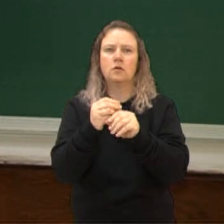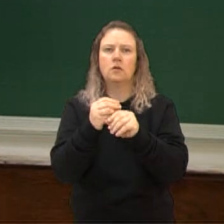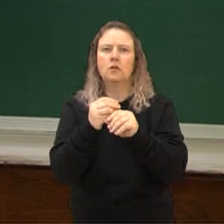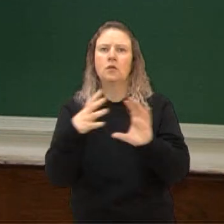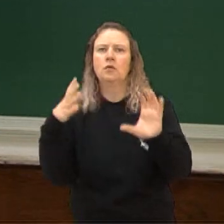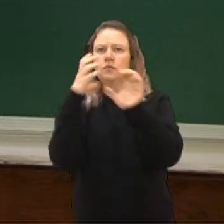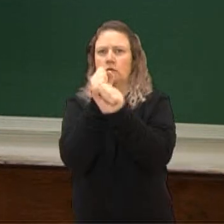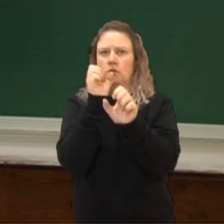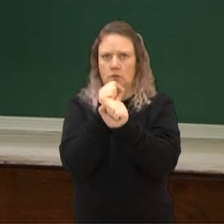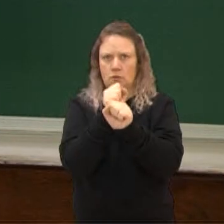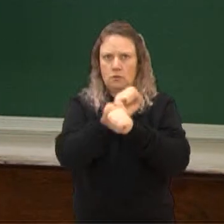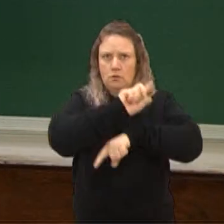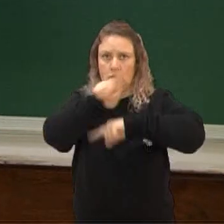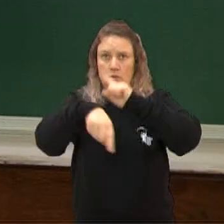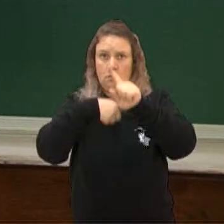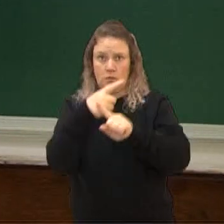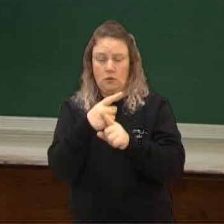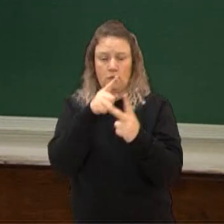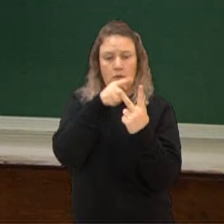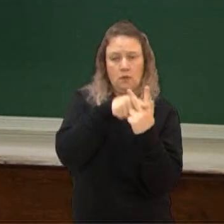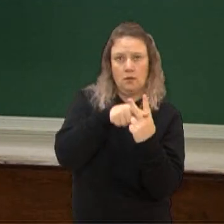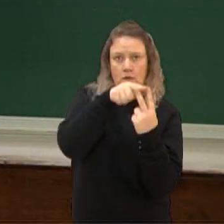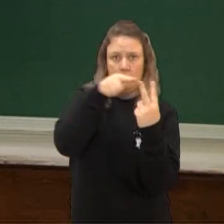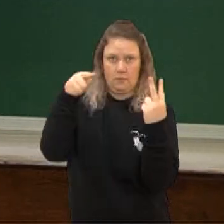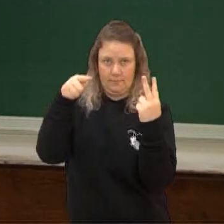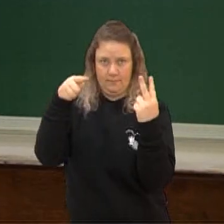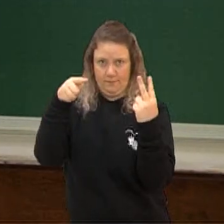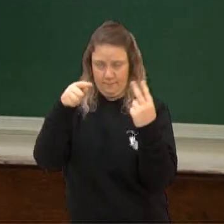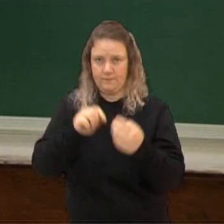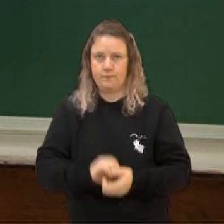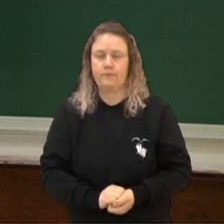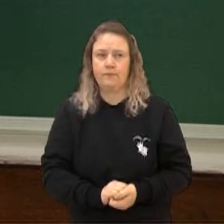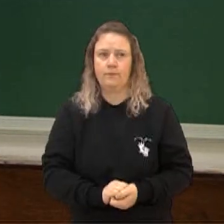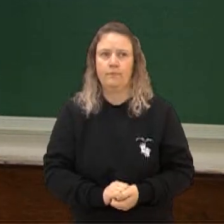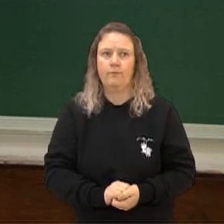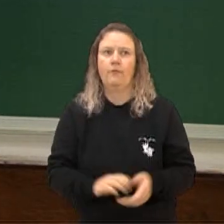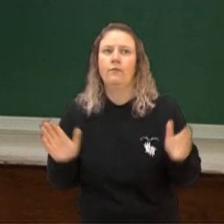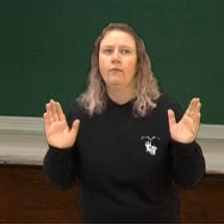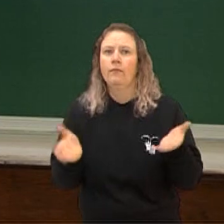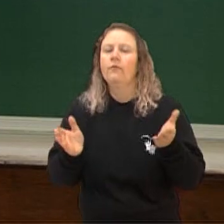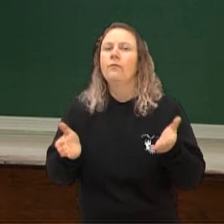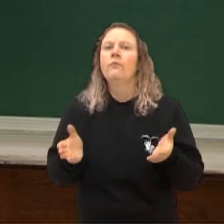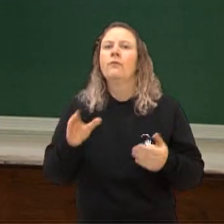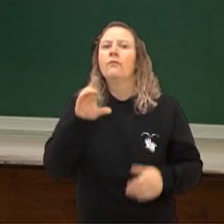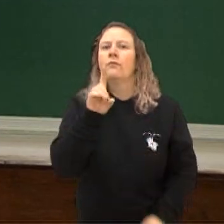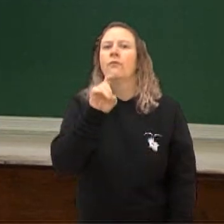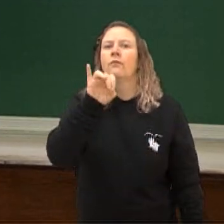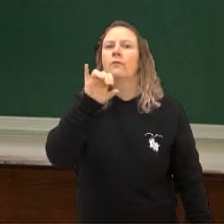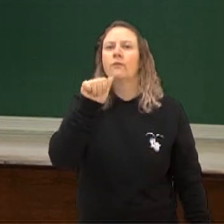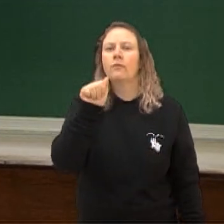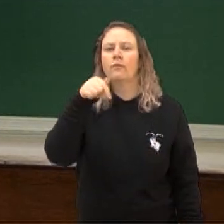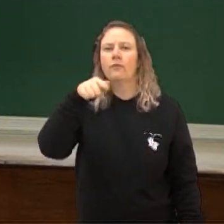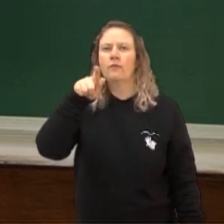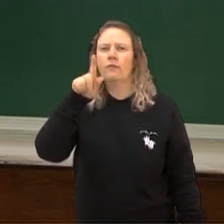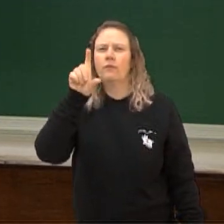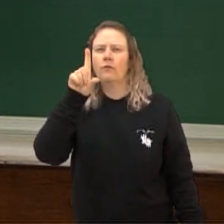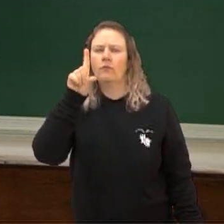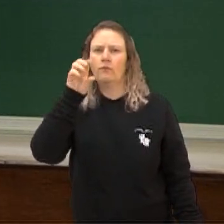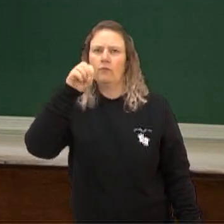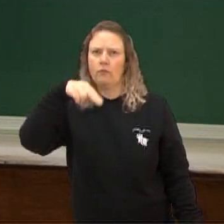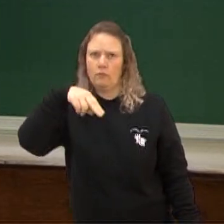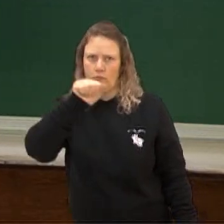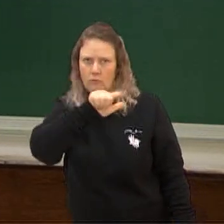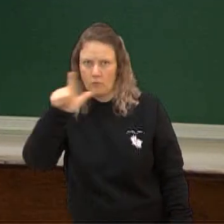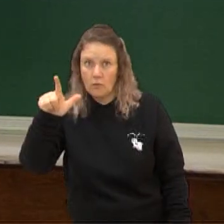somado e depois extraída a raiz quadrada. Diagonal do cubo. Como nós temos arestas iguais